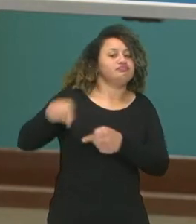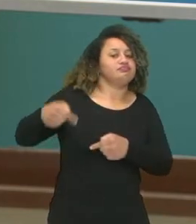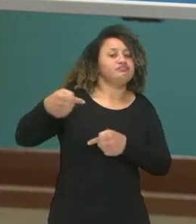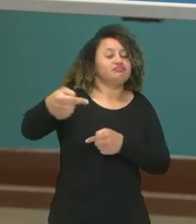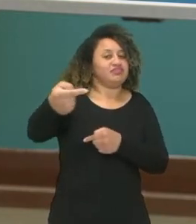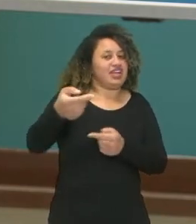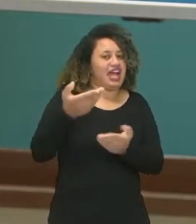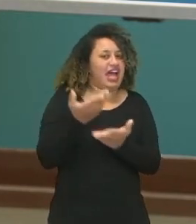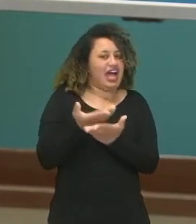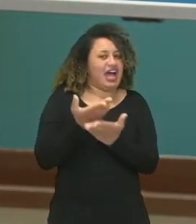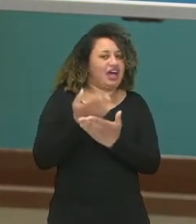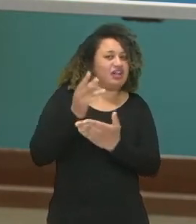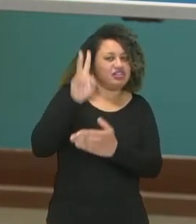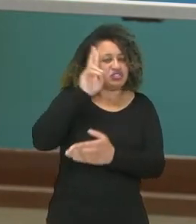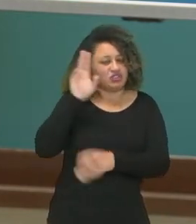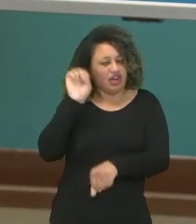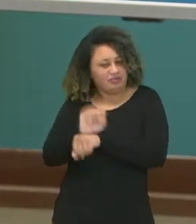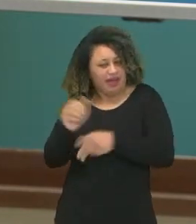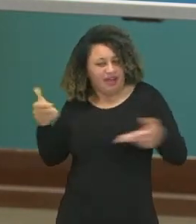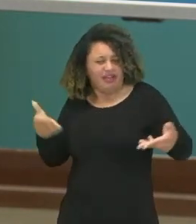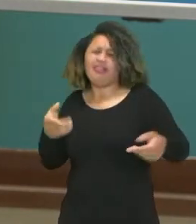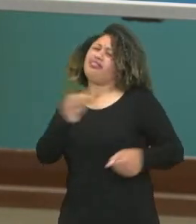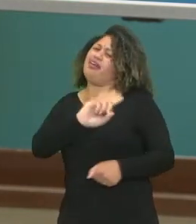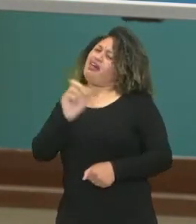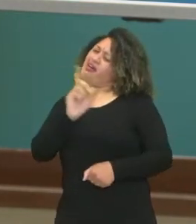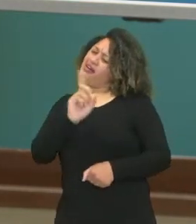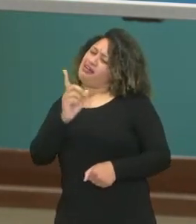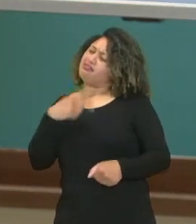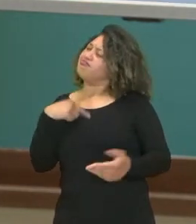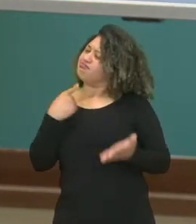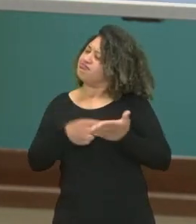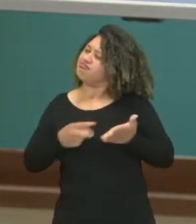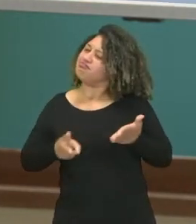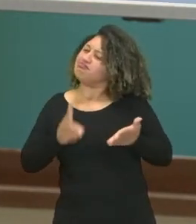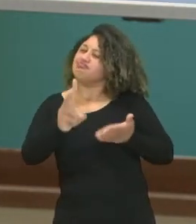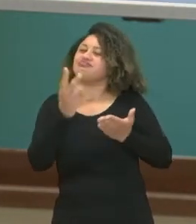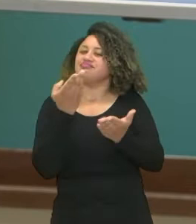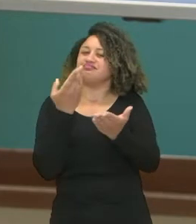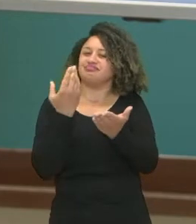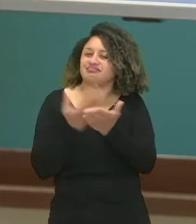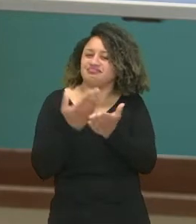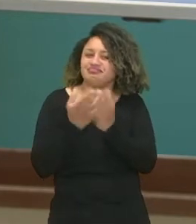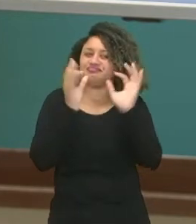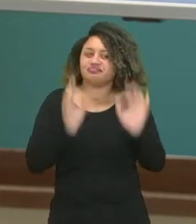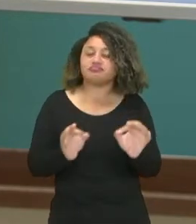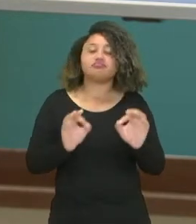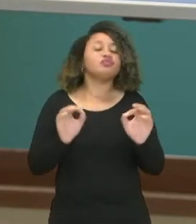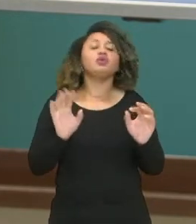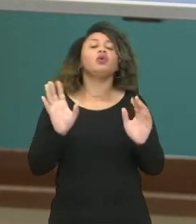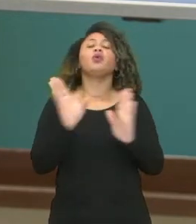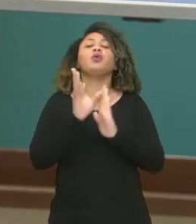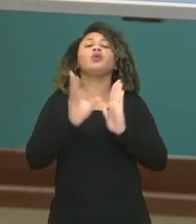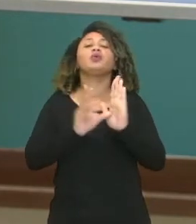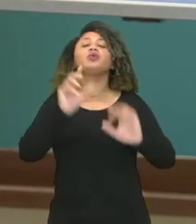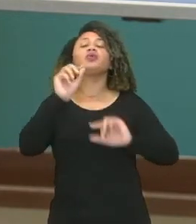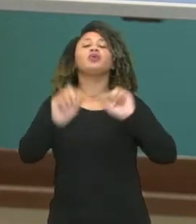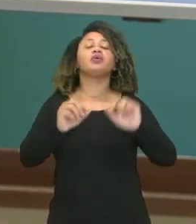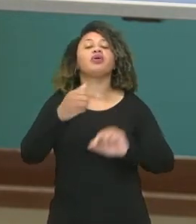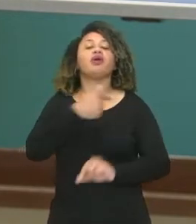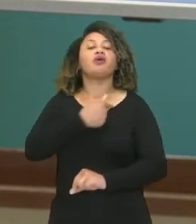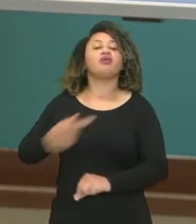de história parar aqui. Combinado? E o que nós vamos estudar? Nós vamos falar de governo